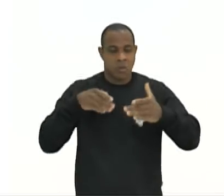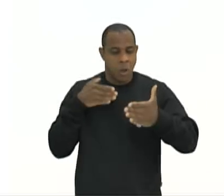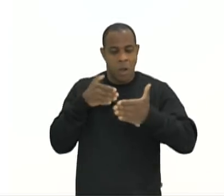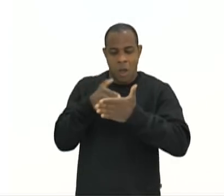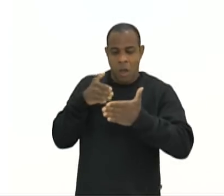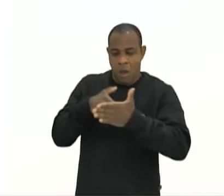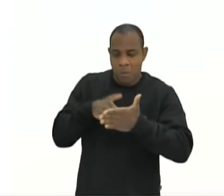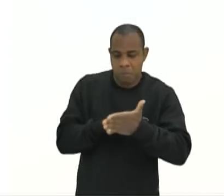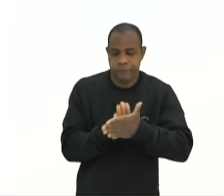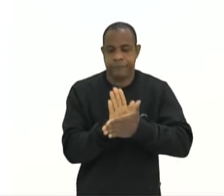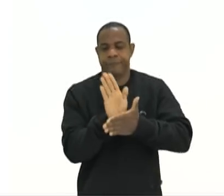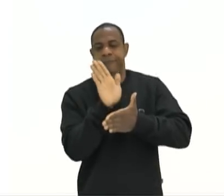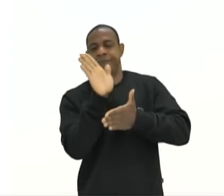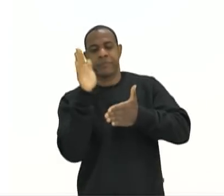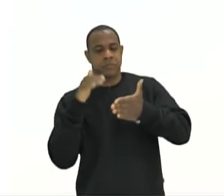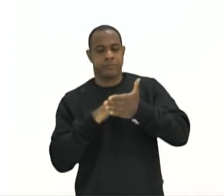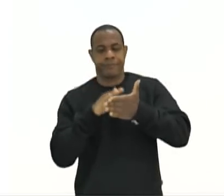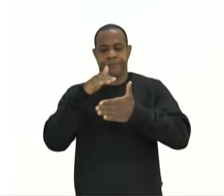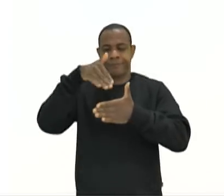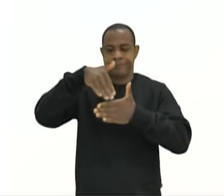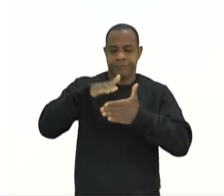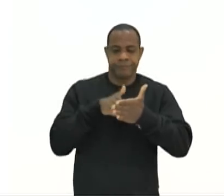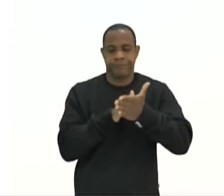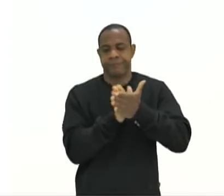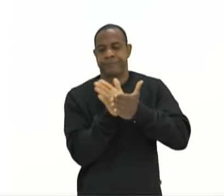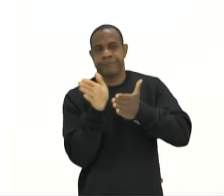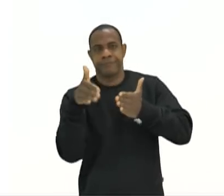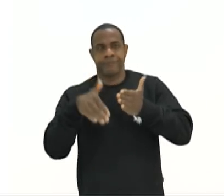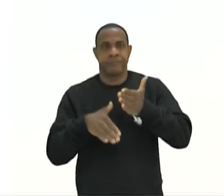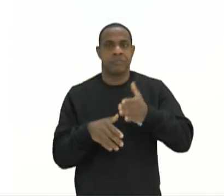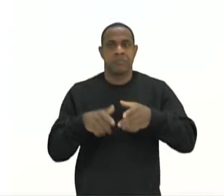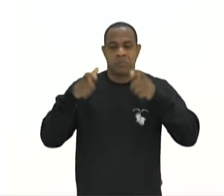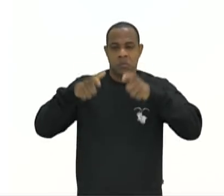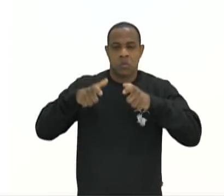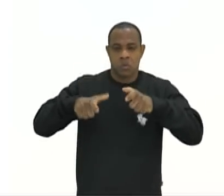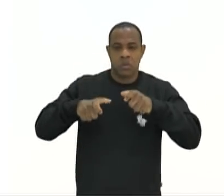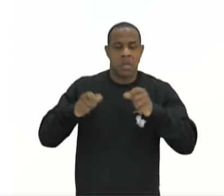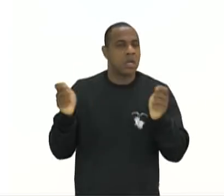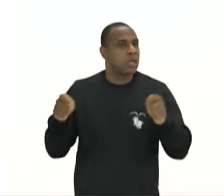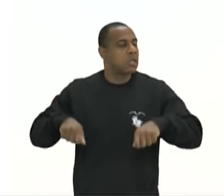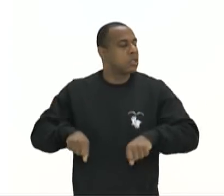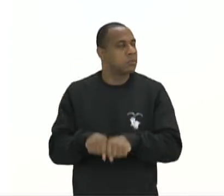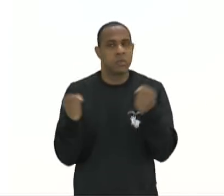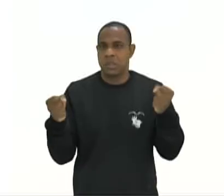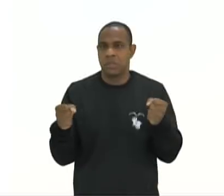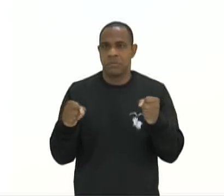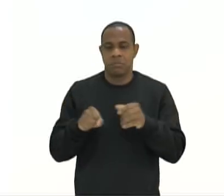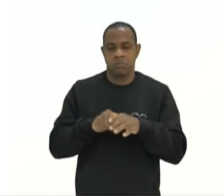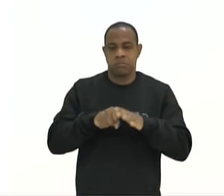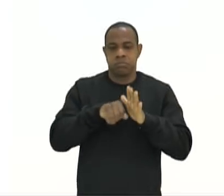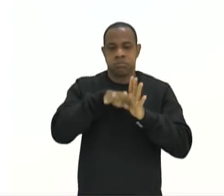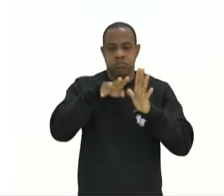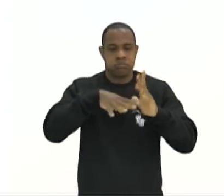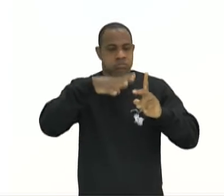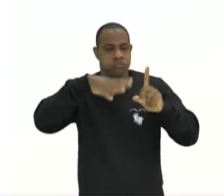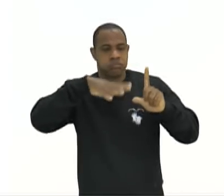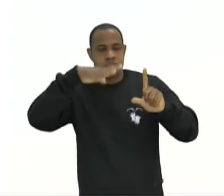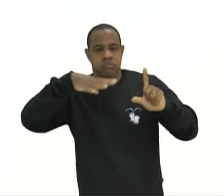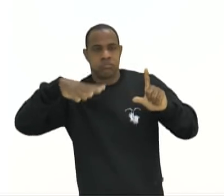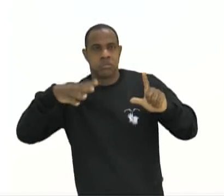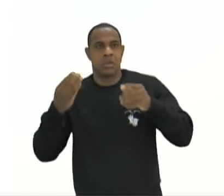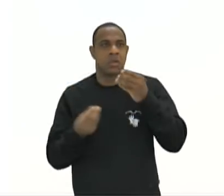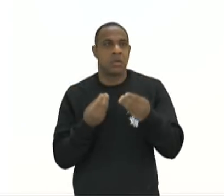obstáculos ou atravessar fendas, atingindo regiões impossíveis para uma propagação retilínea, chama-se, vamos